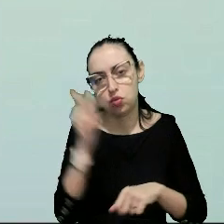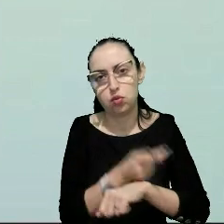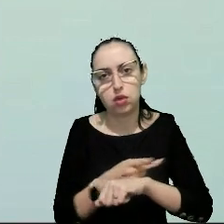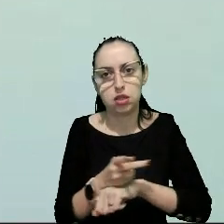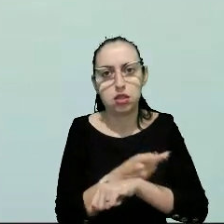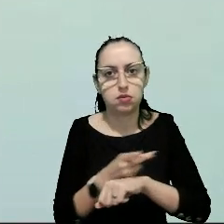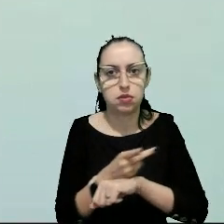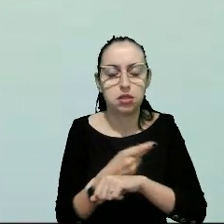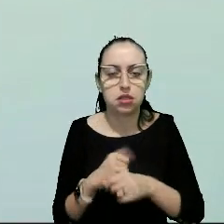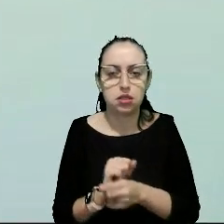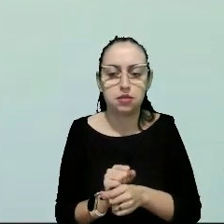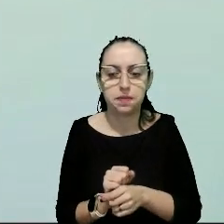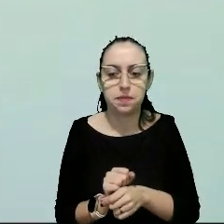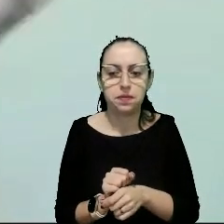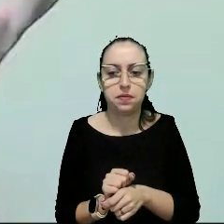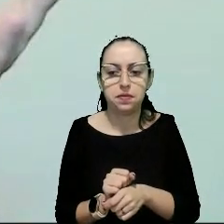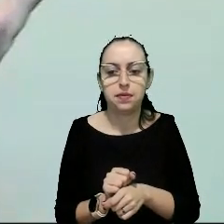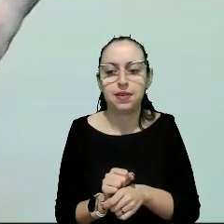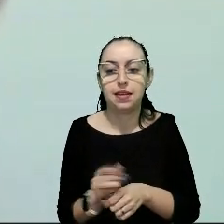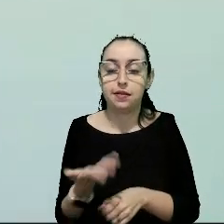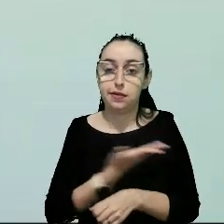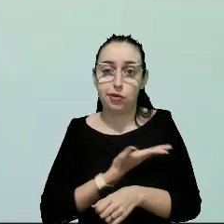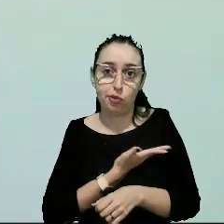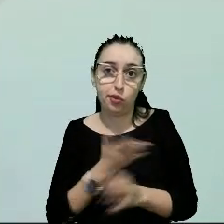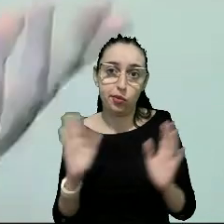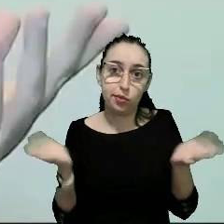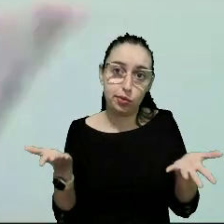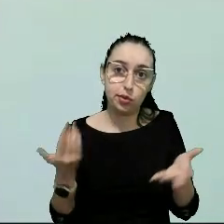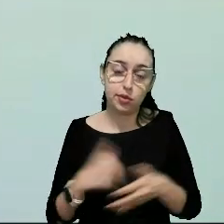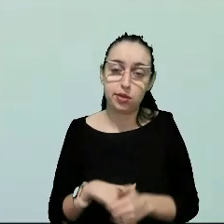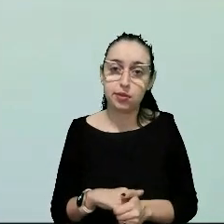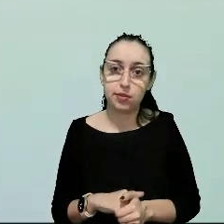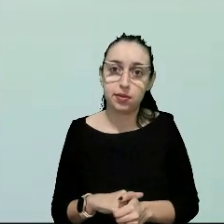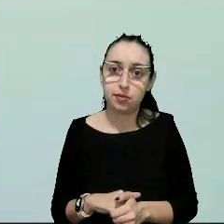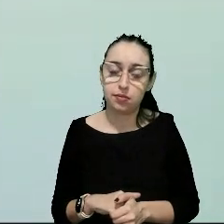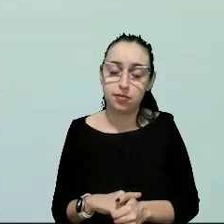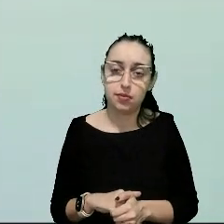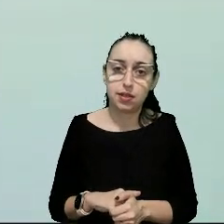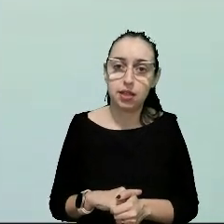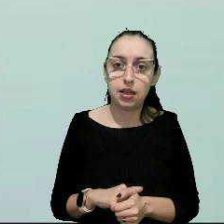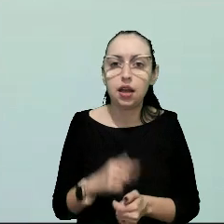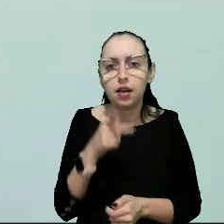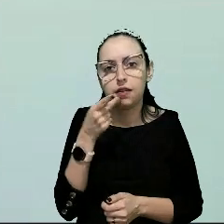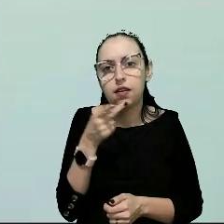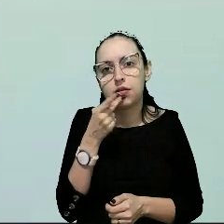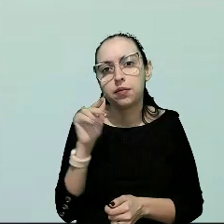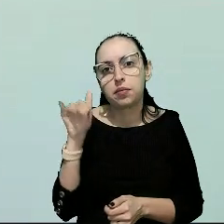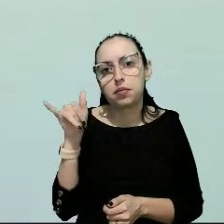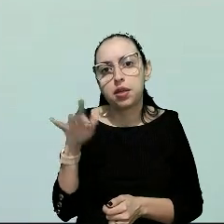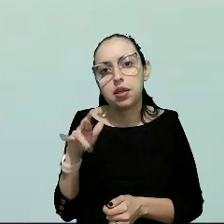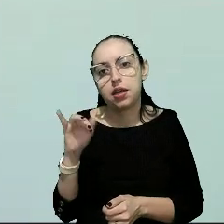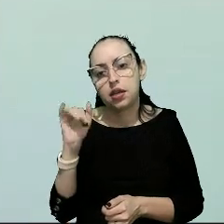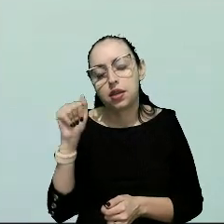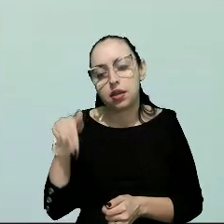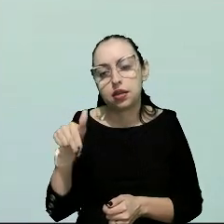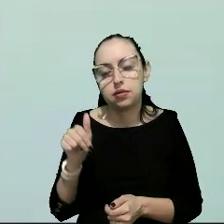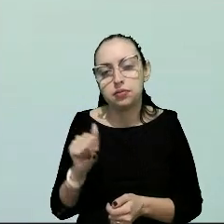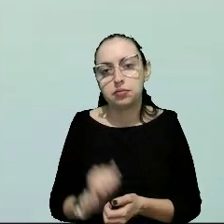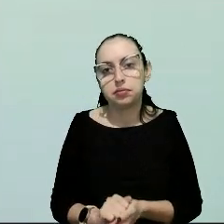que eu pesquiso, que não são nem mais pesquisados, são meus amigos hoje. E ele disse: